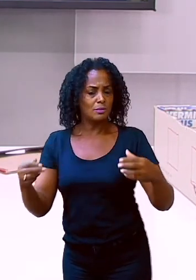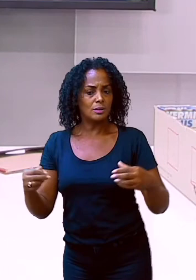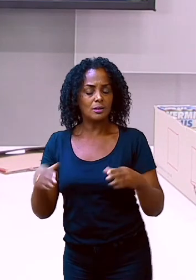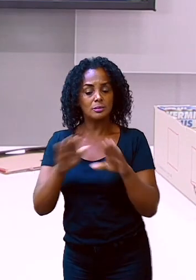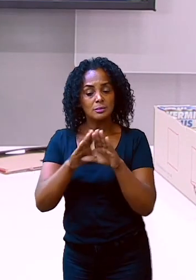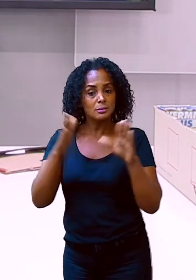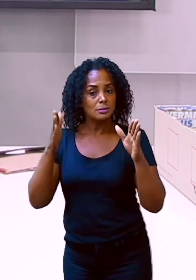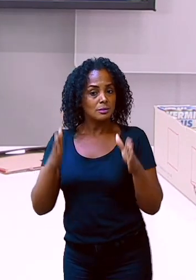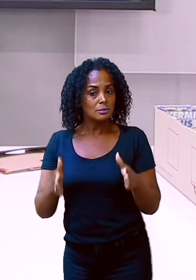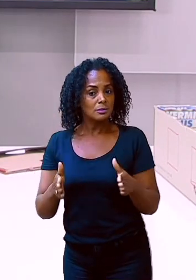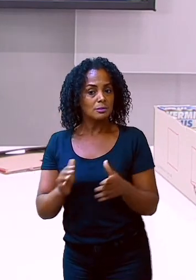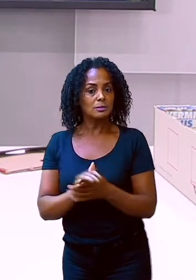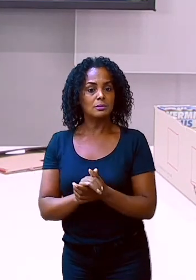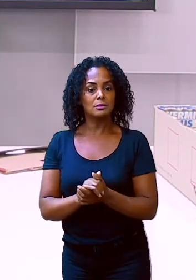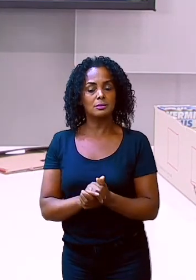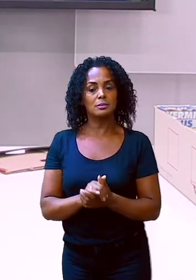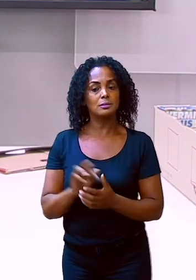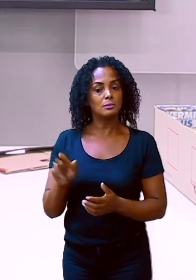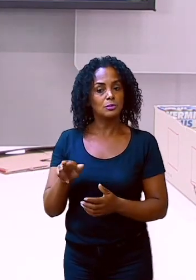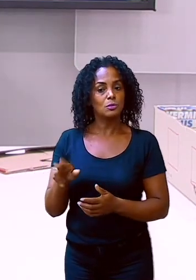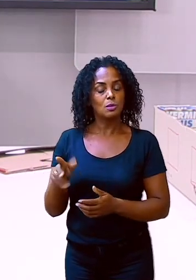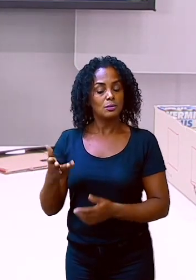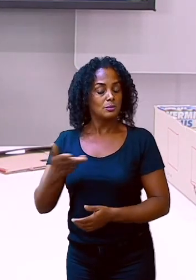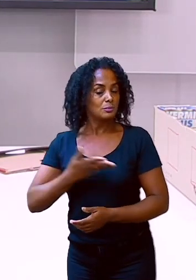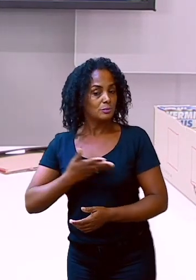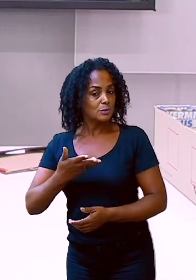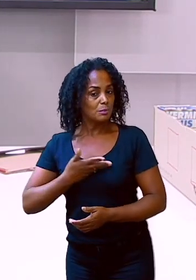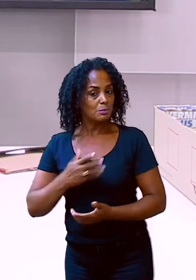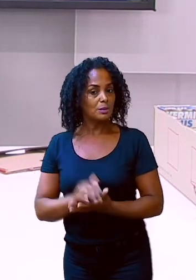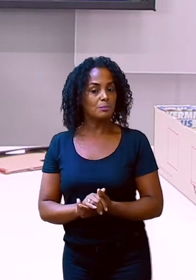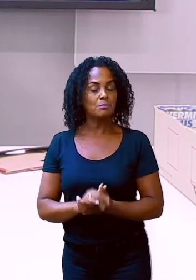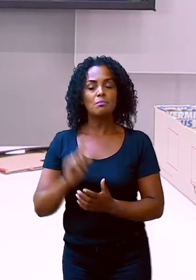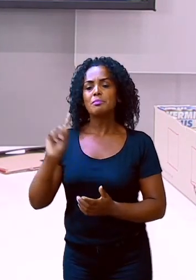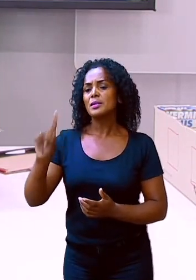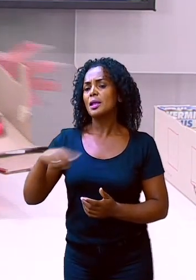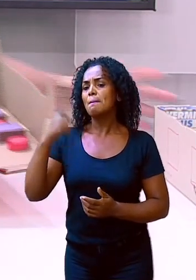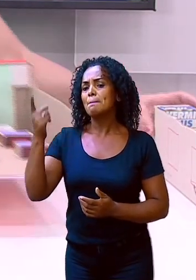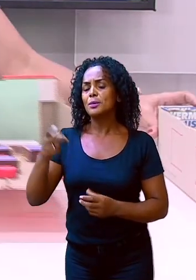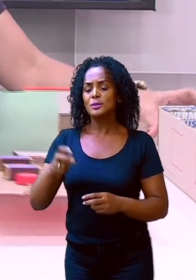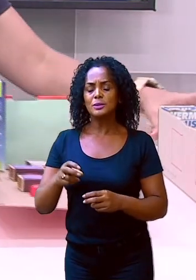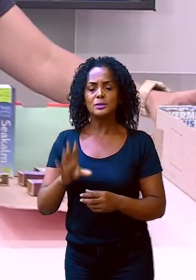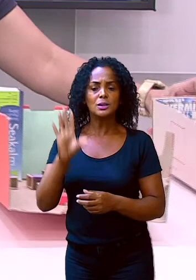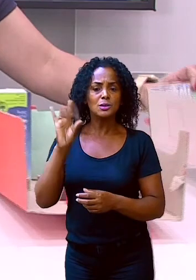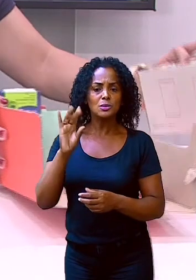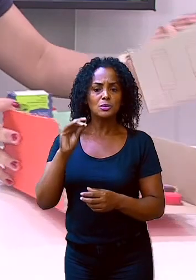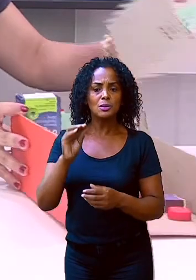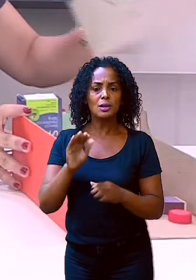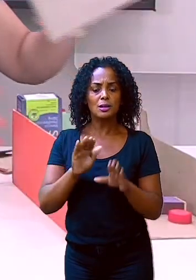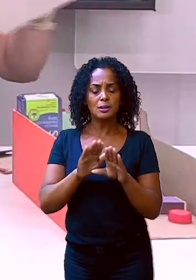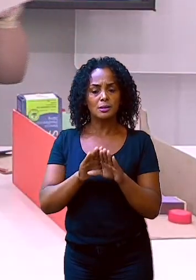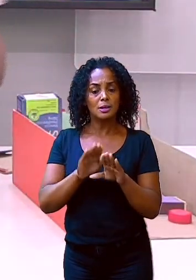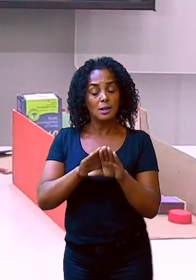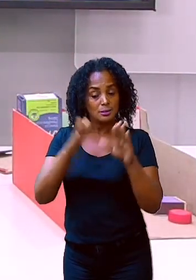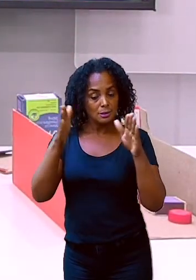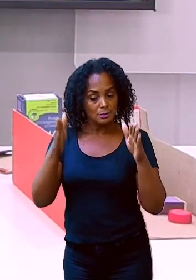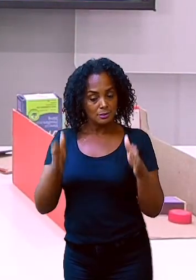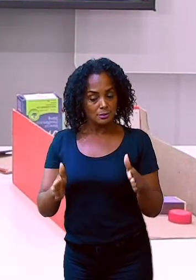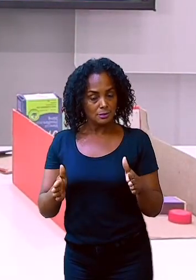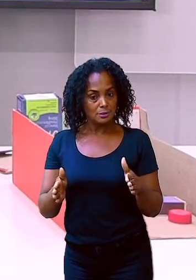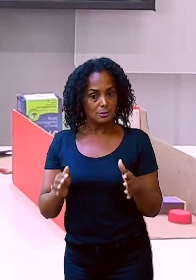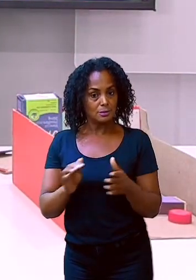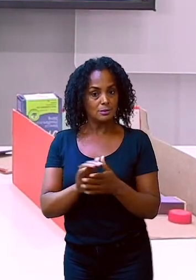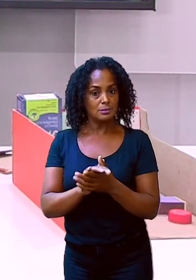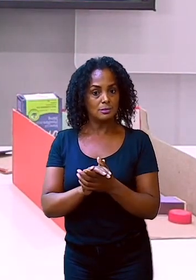uma ideia. Depois que nós colarmos as carteiras, já vou pegar uma que já está quase pronta aqui,